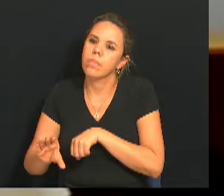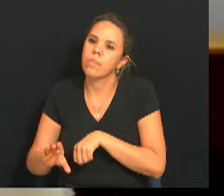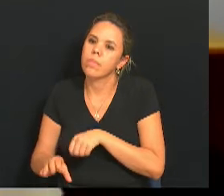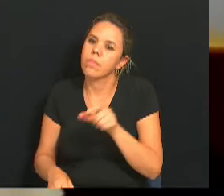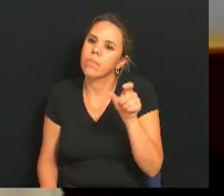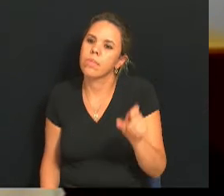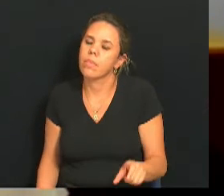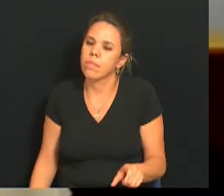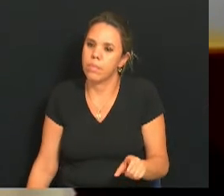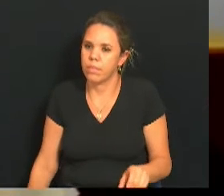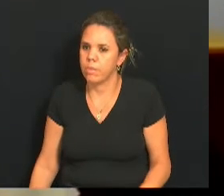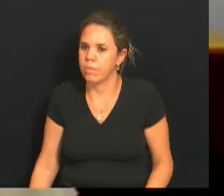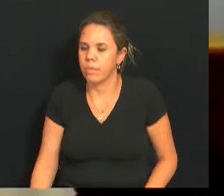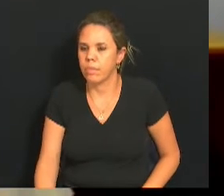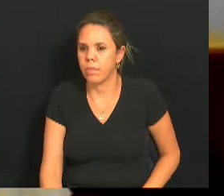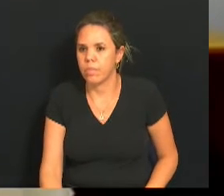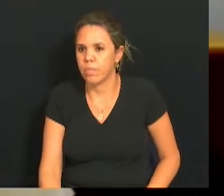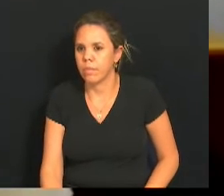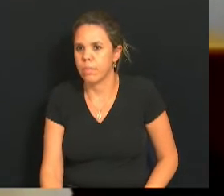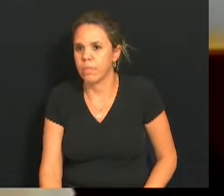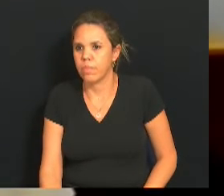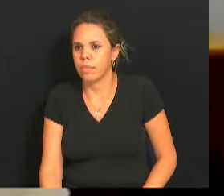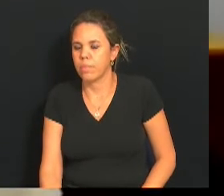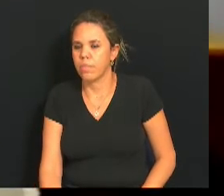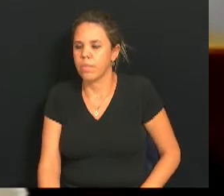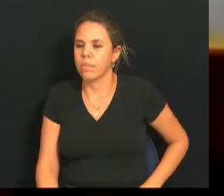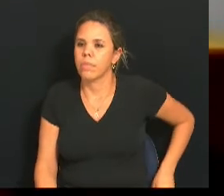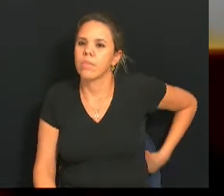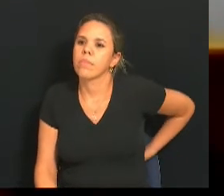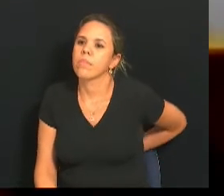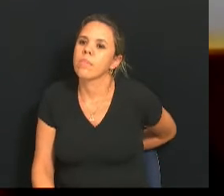direito. Para não fugir muito do tempo,